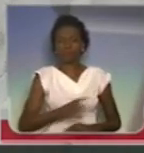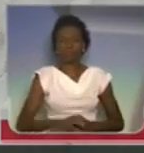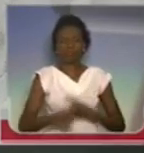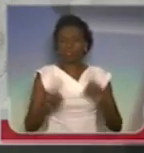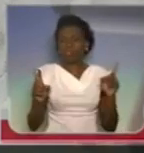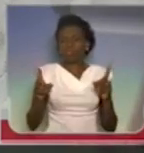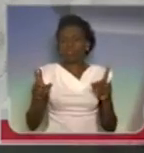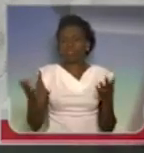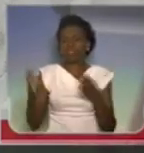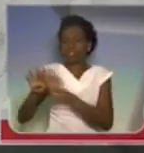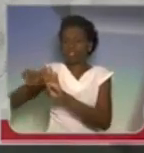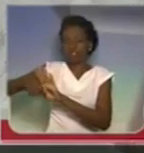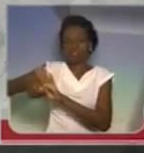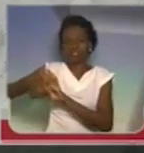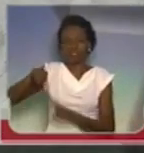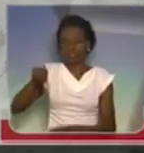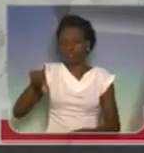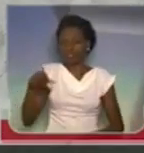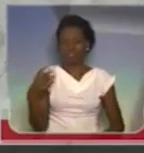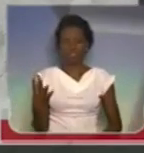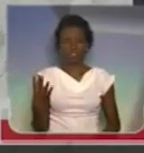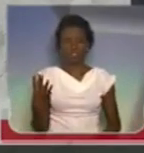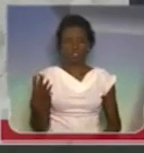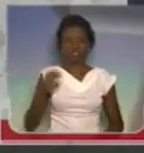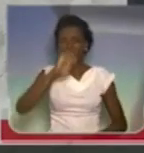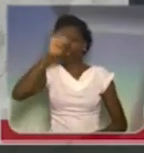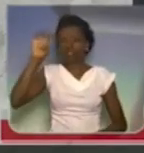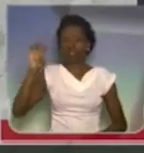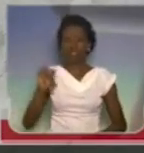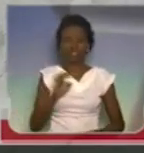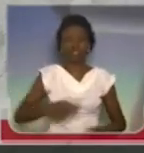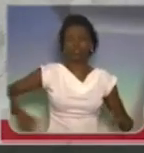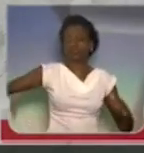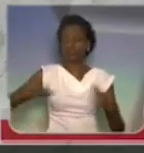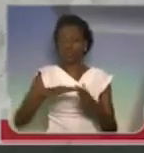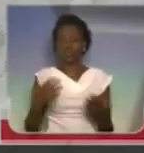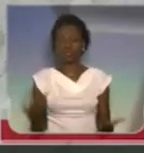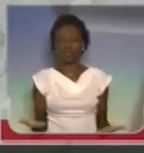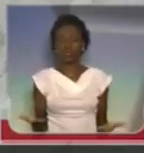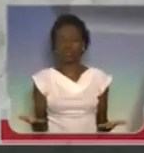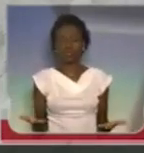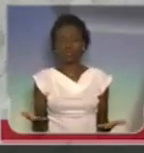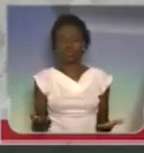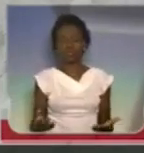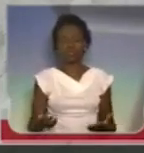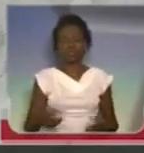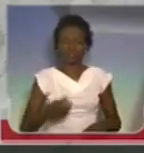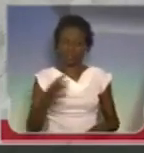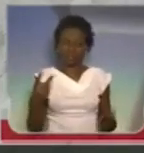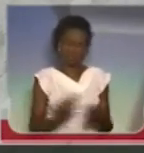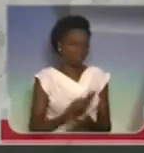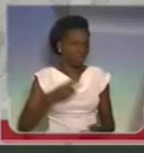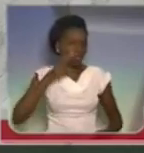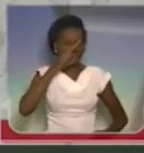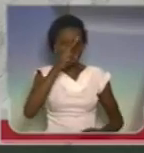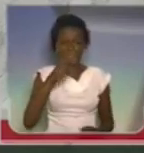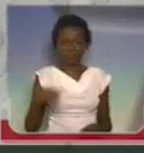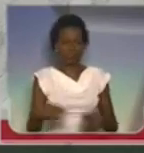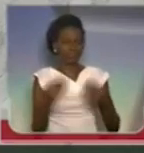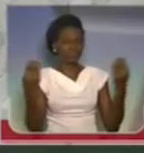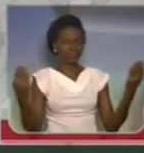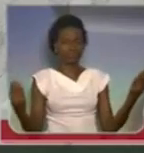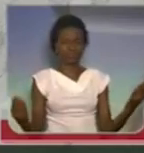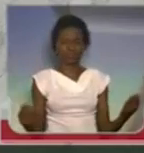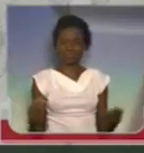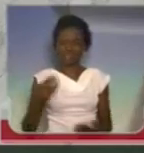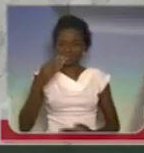94 em todo o estado é um absurdo Total Isso é uma de uma incoerência tão grande quando nós sabemos que o estado